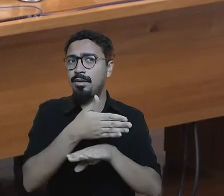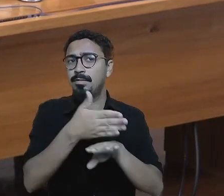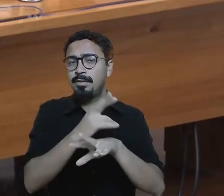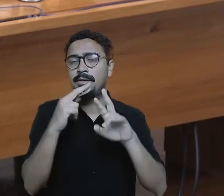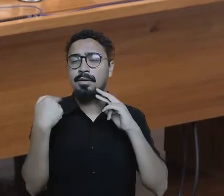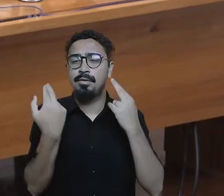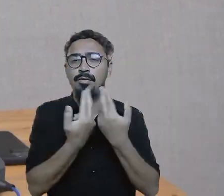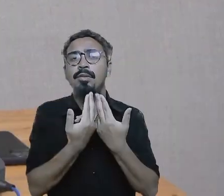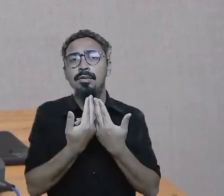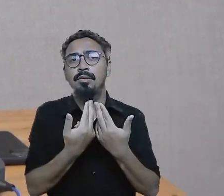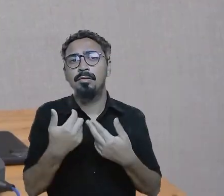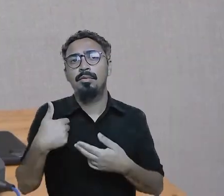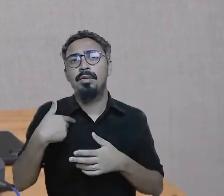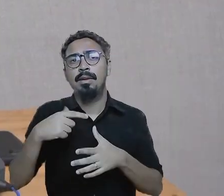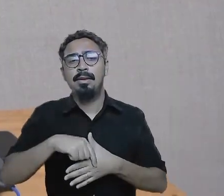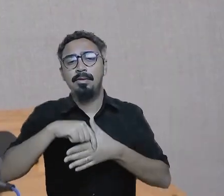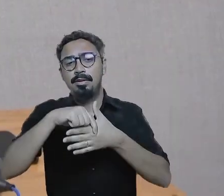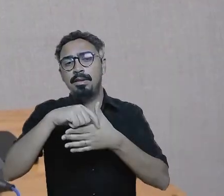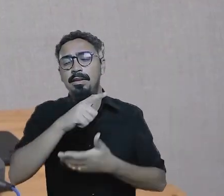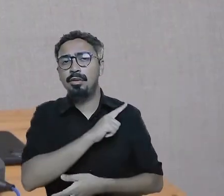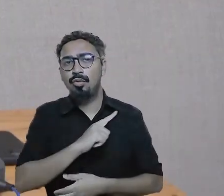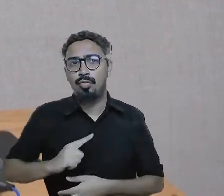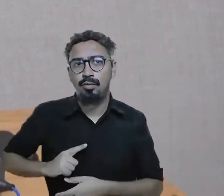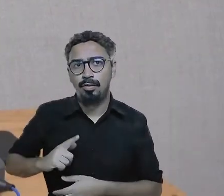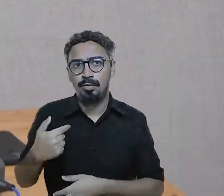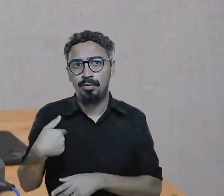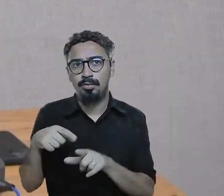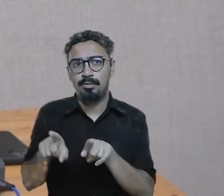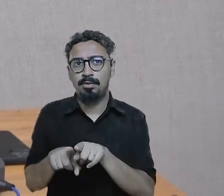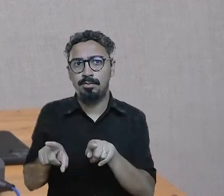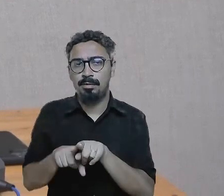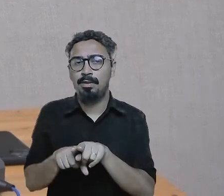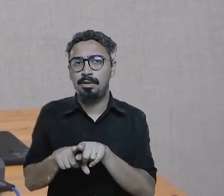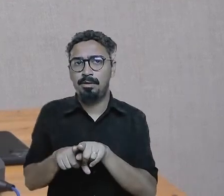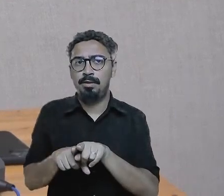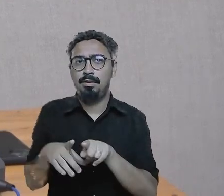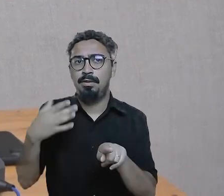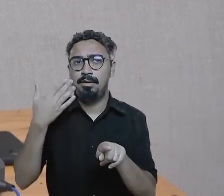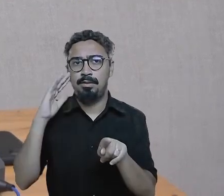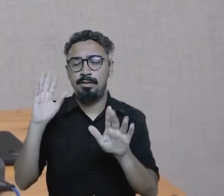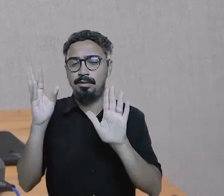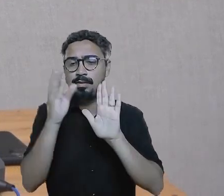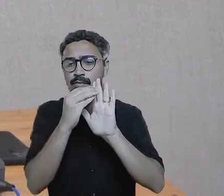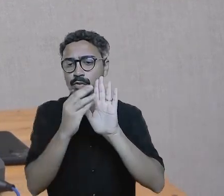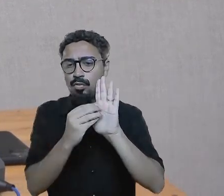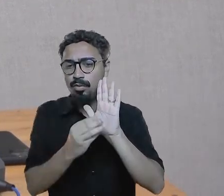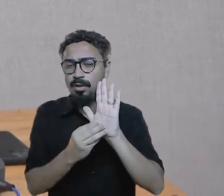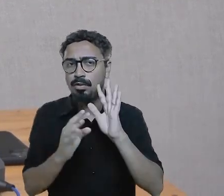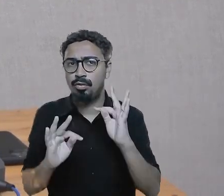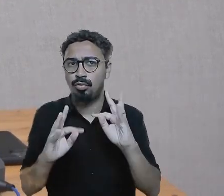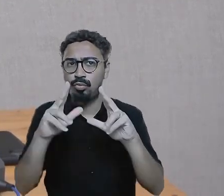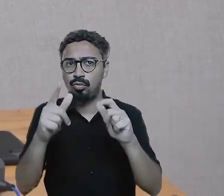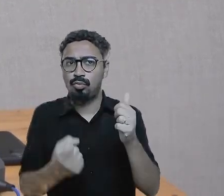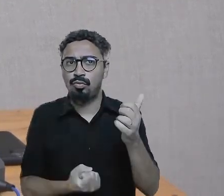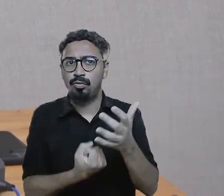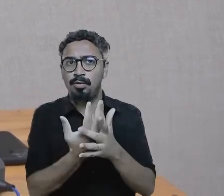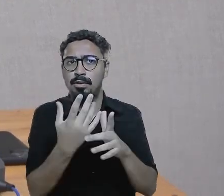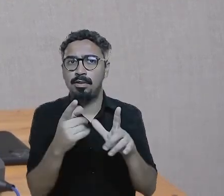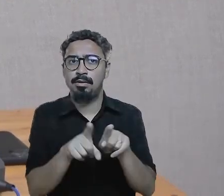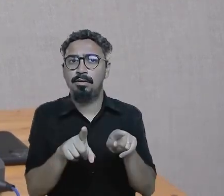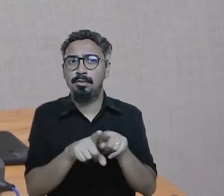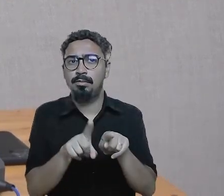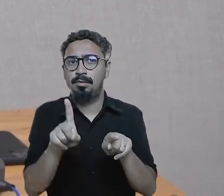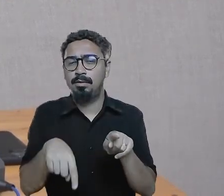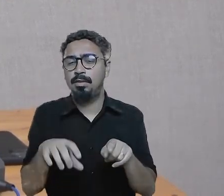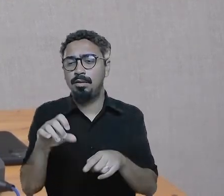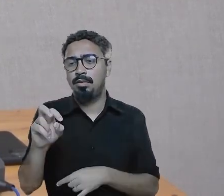líder do governo tanto é que todas as emendas que foram feitas foram construídas obviamente quando a gente mexe com questão de ordenamento